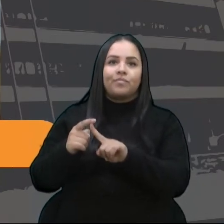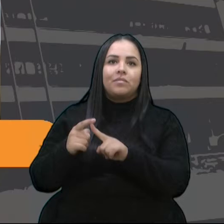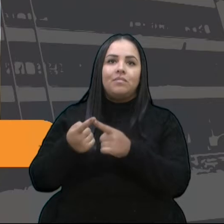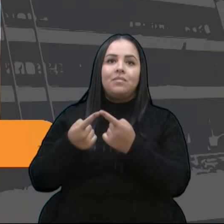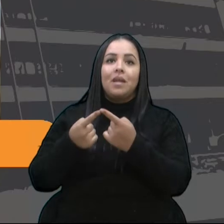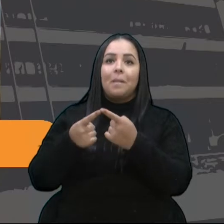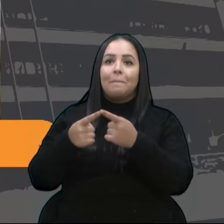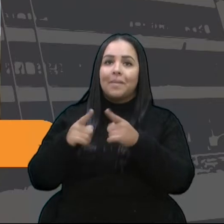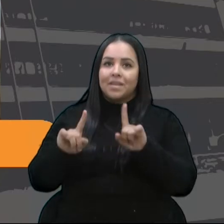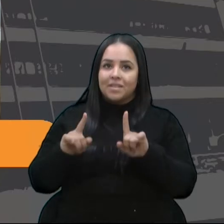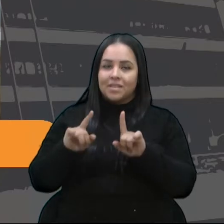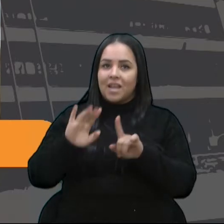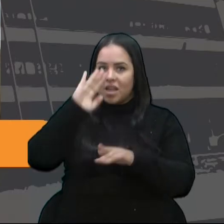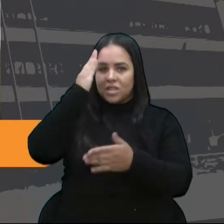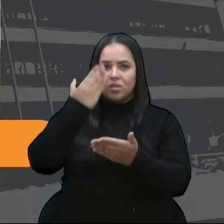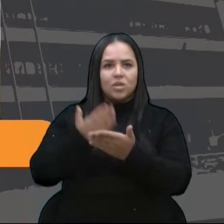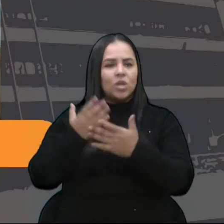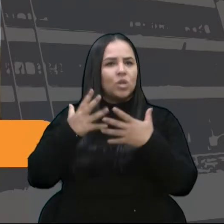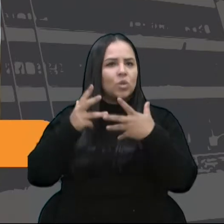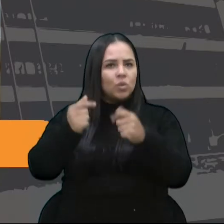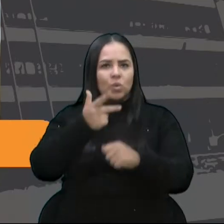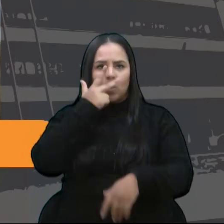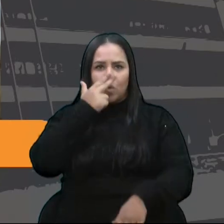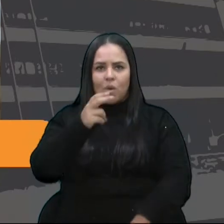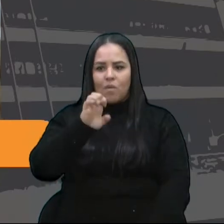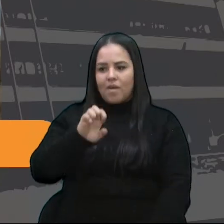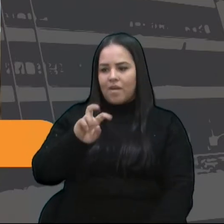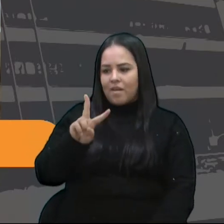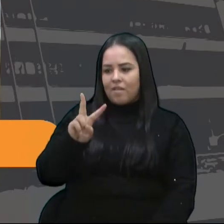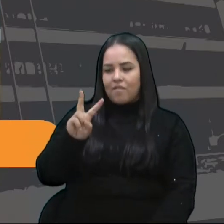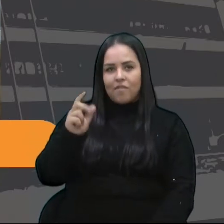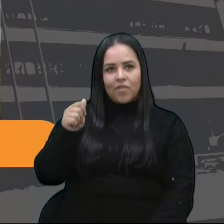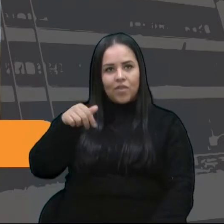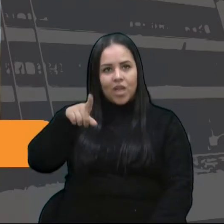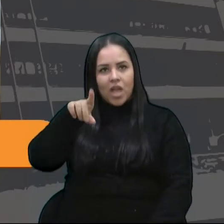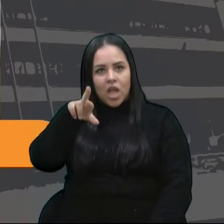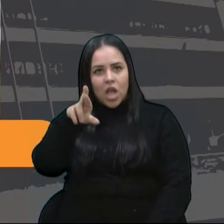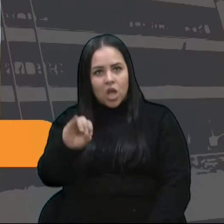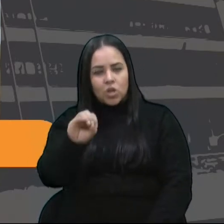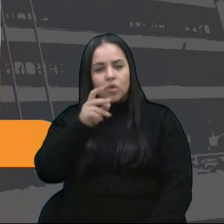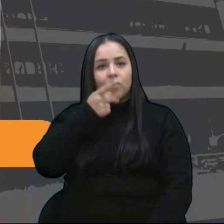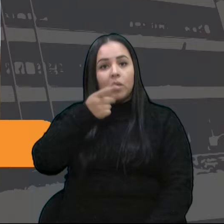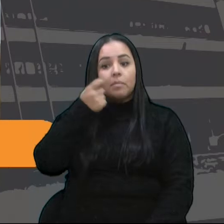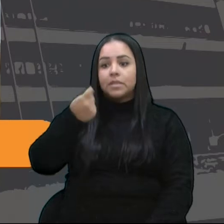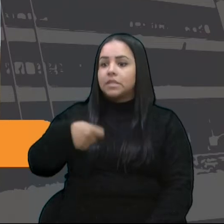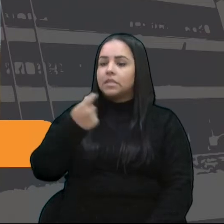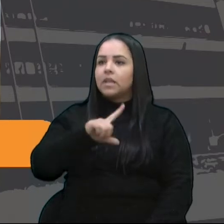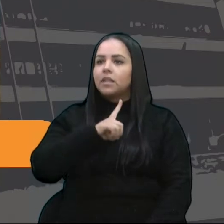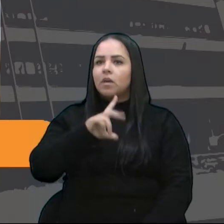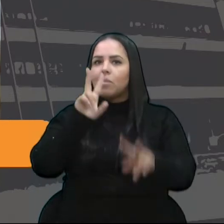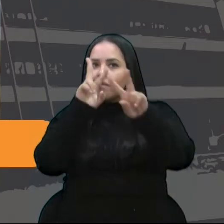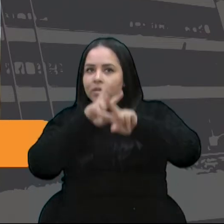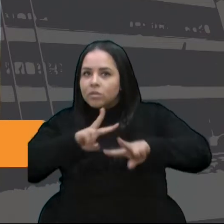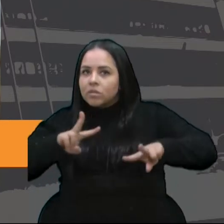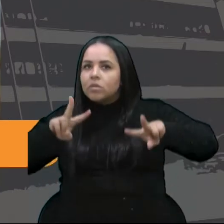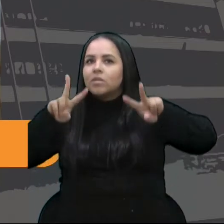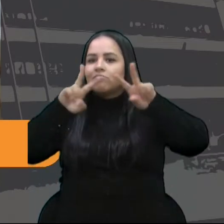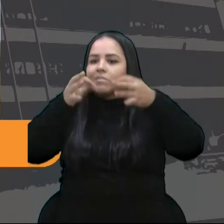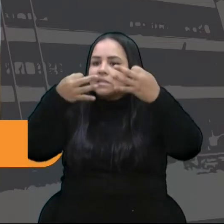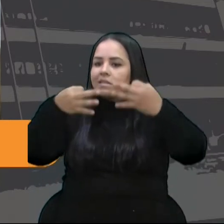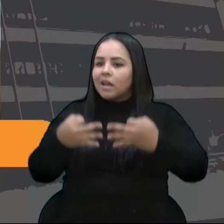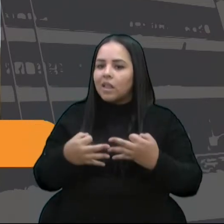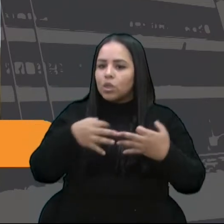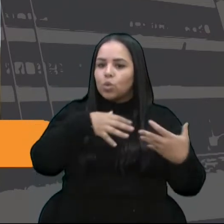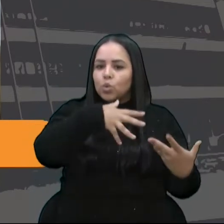acho que tudo parte desse ponto que o Evandro tem dito aí. A gente precisa ter uma leitura crítica de mundo, né? A gente precisa